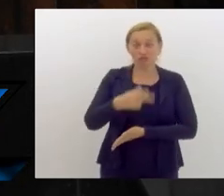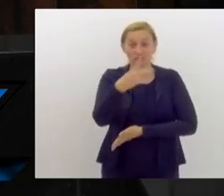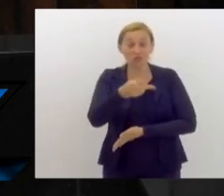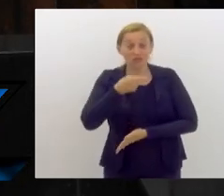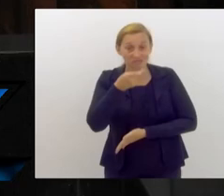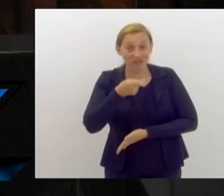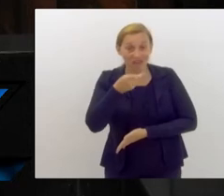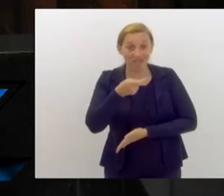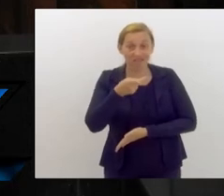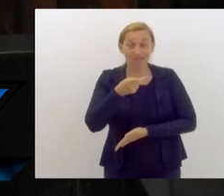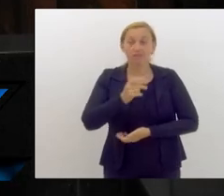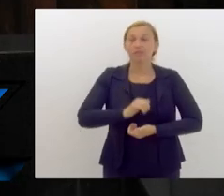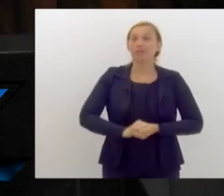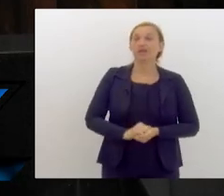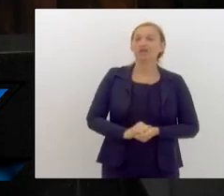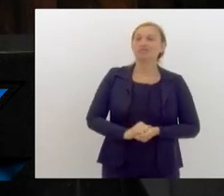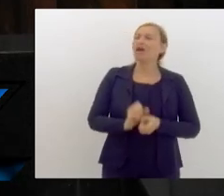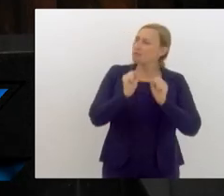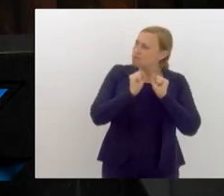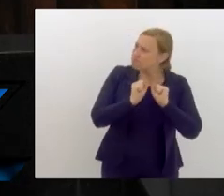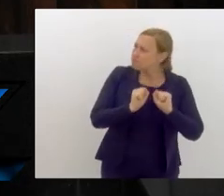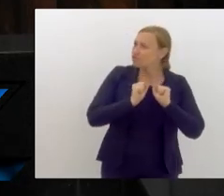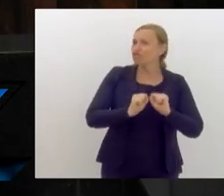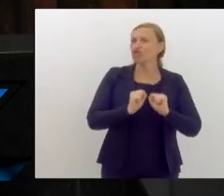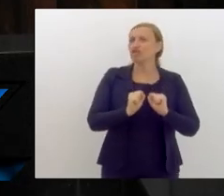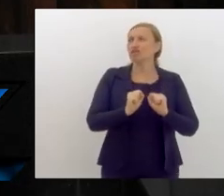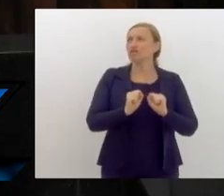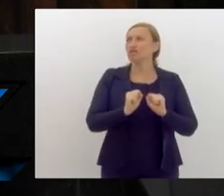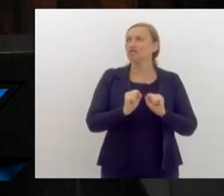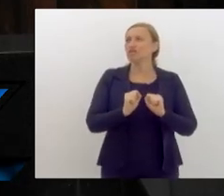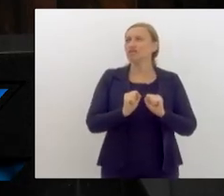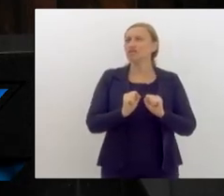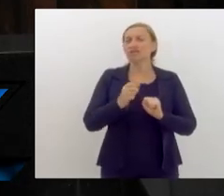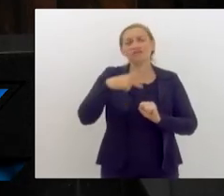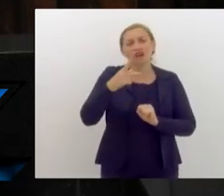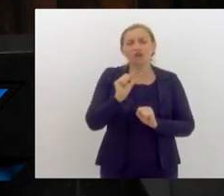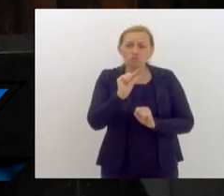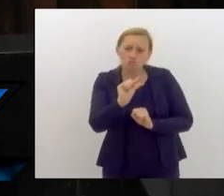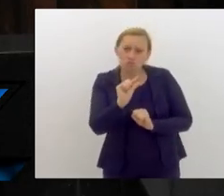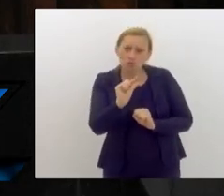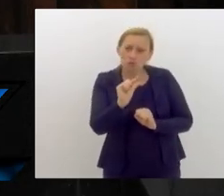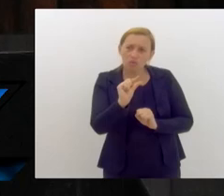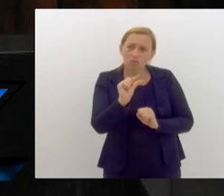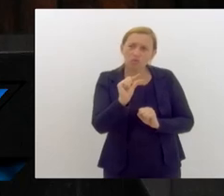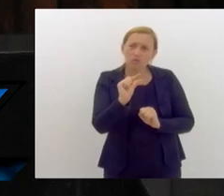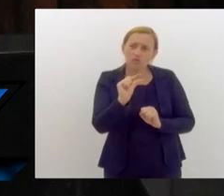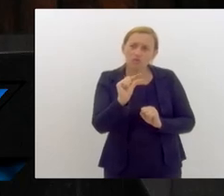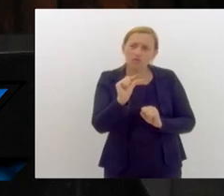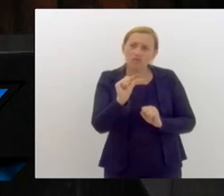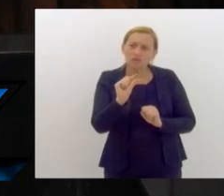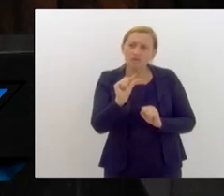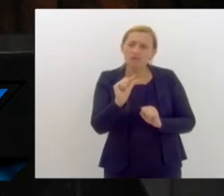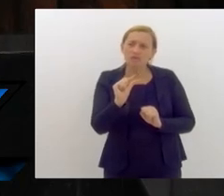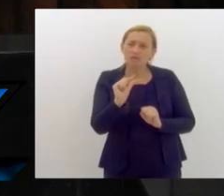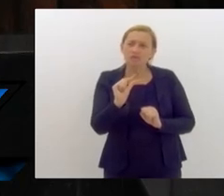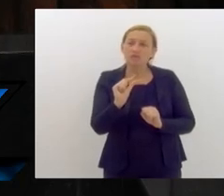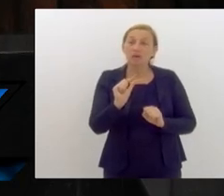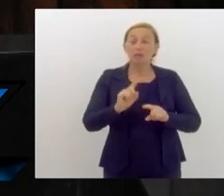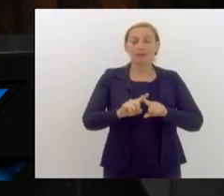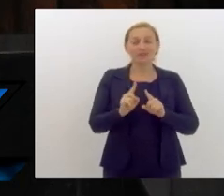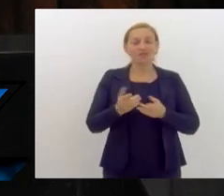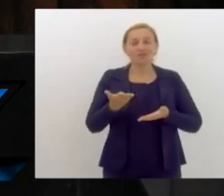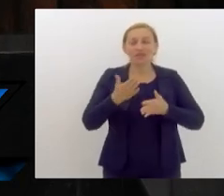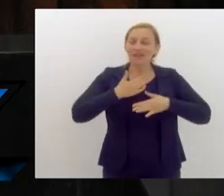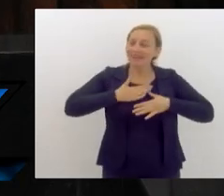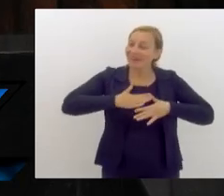fala ele podia ter sido até um pouco mas incisivo ele foi muito educado